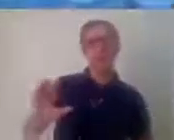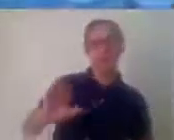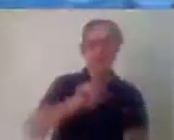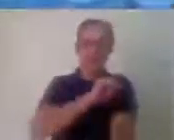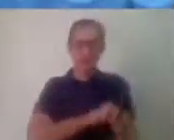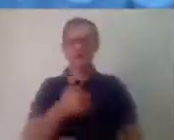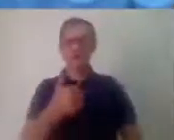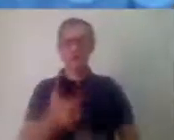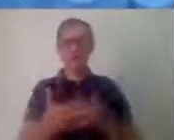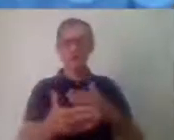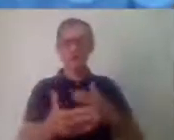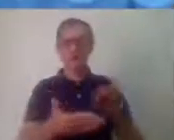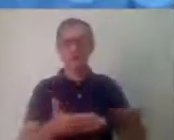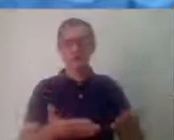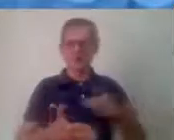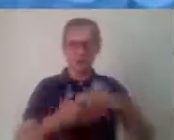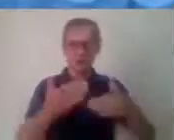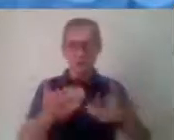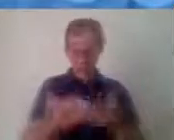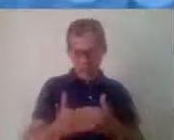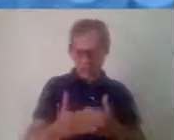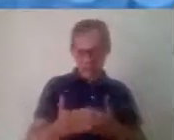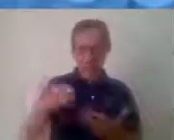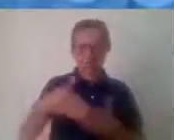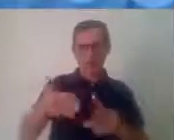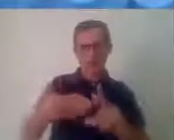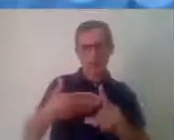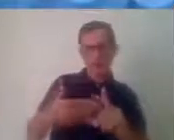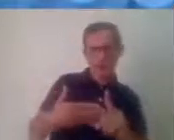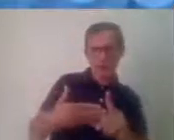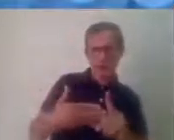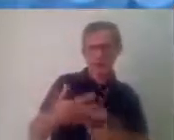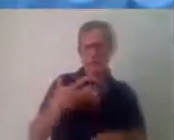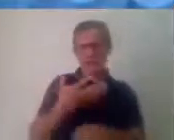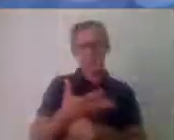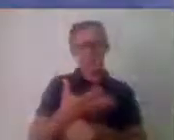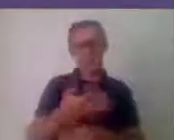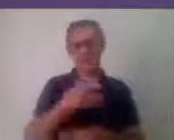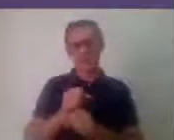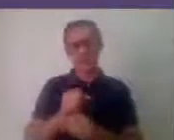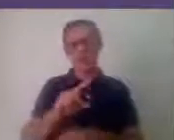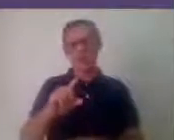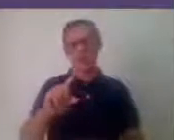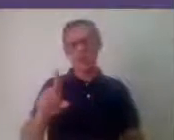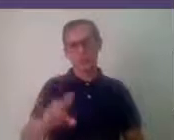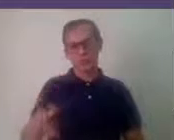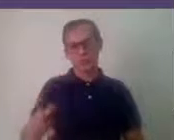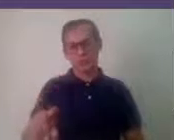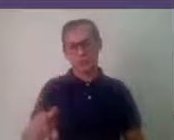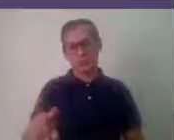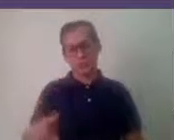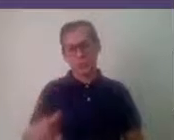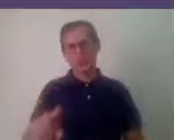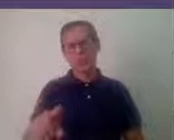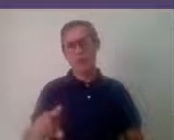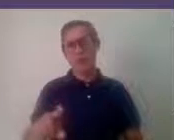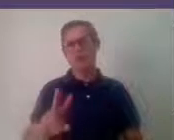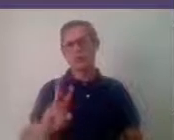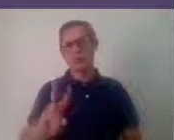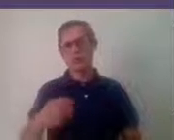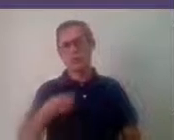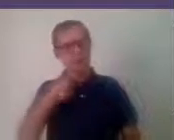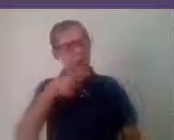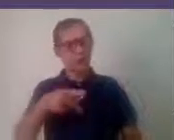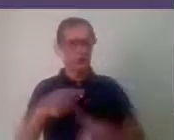aluno, tudo bem? Seja bem-vindo à nossa última aula da disciplina de Cálculo Diferencial Integral 2. Eu sou a